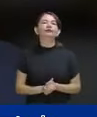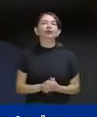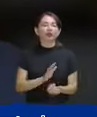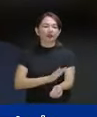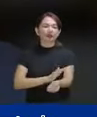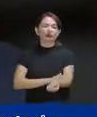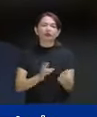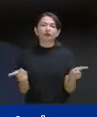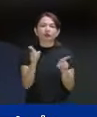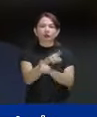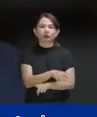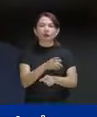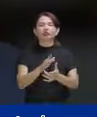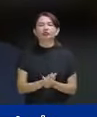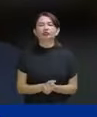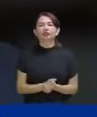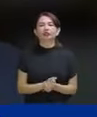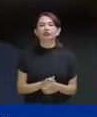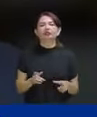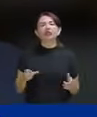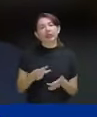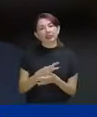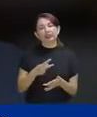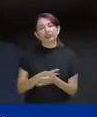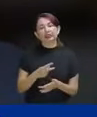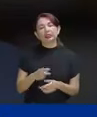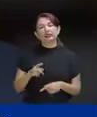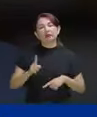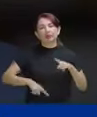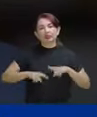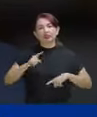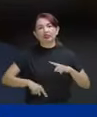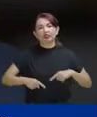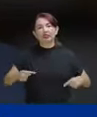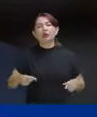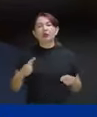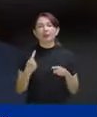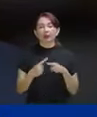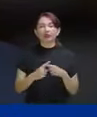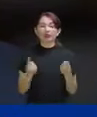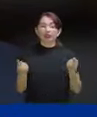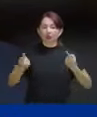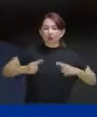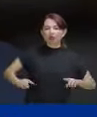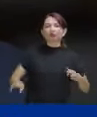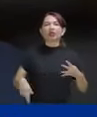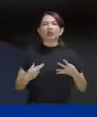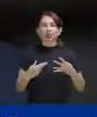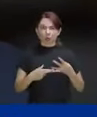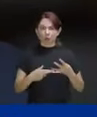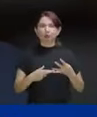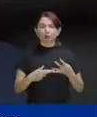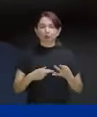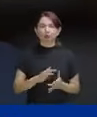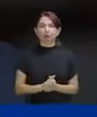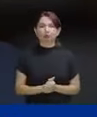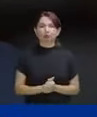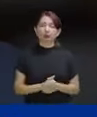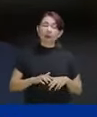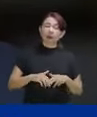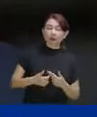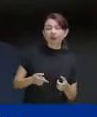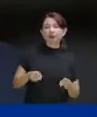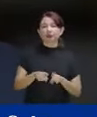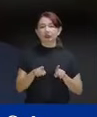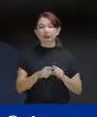contradição, omissão, obscuridade ou erro material que viabilizaria o conhecimento do recurso. Então, desse modo, resta